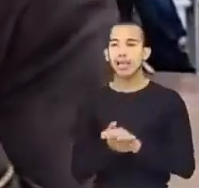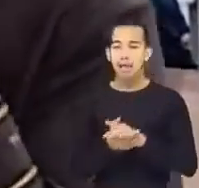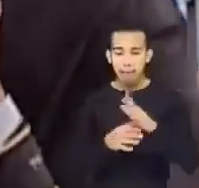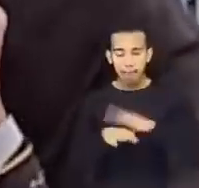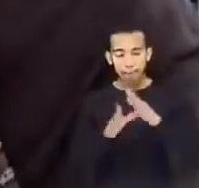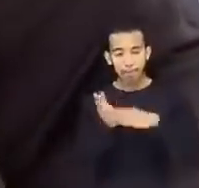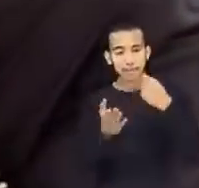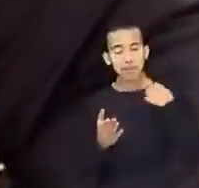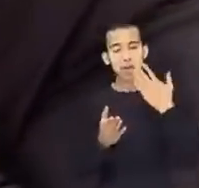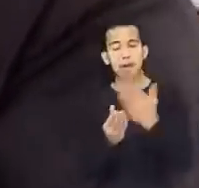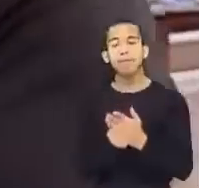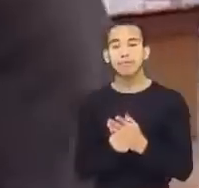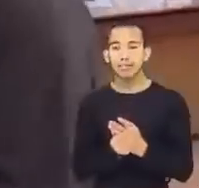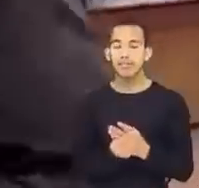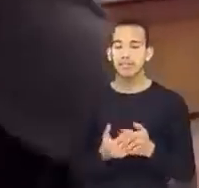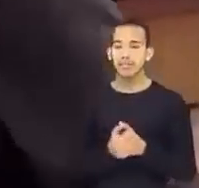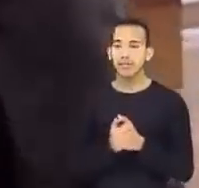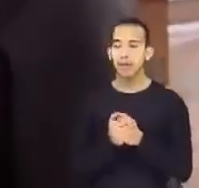A juíza falou na época lá, né? Que